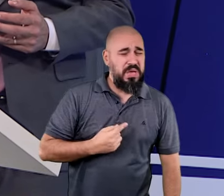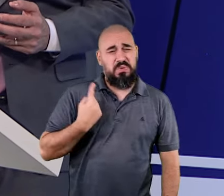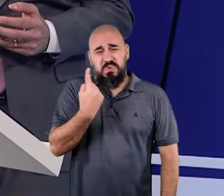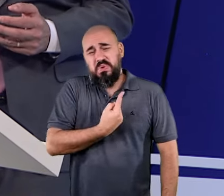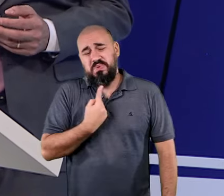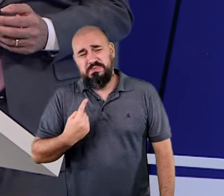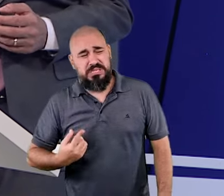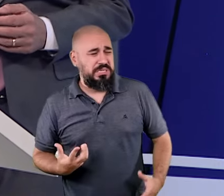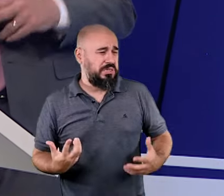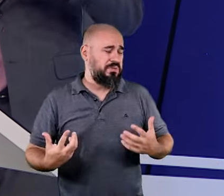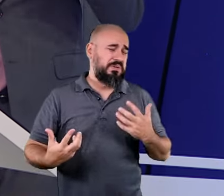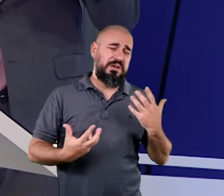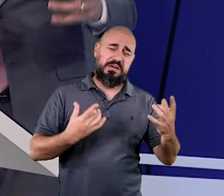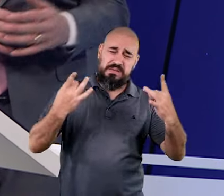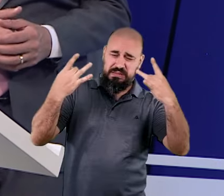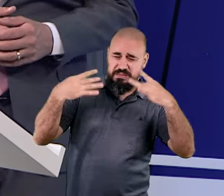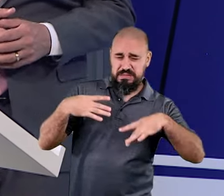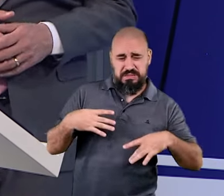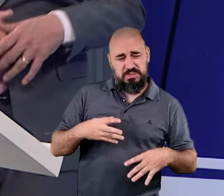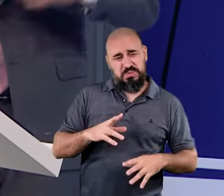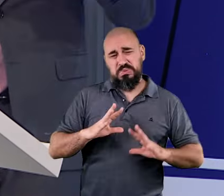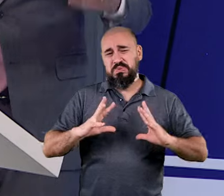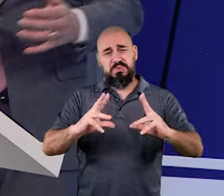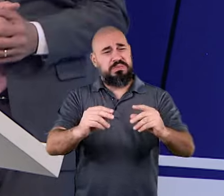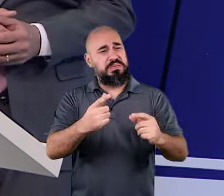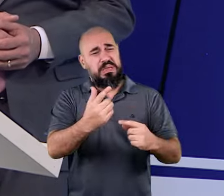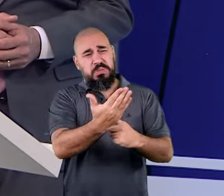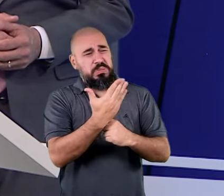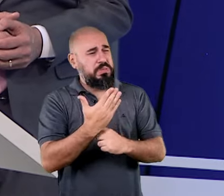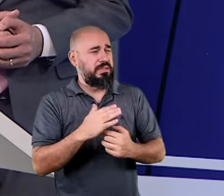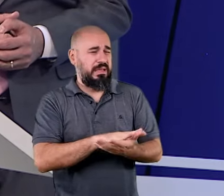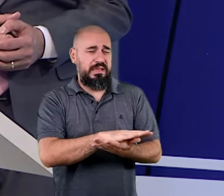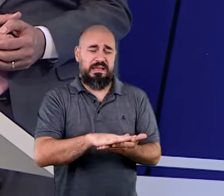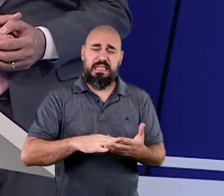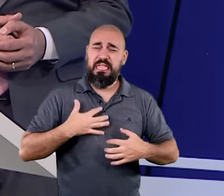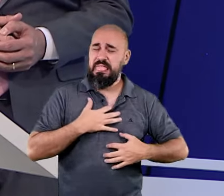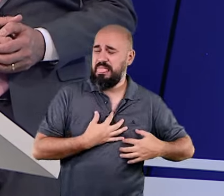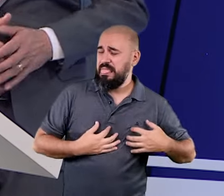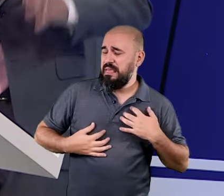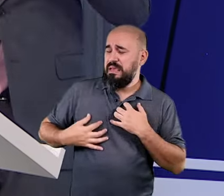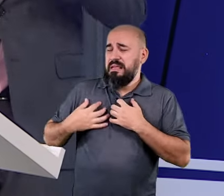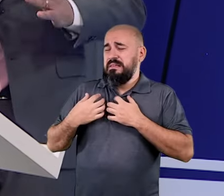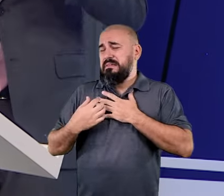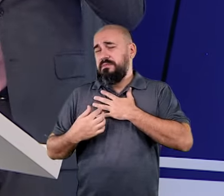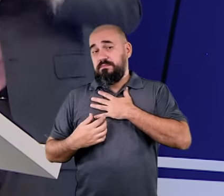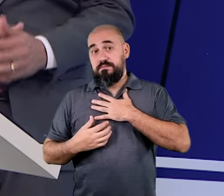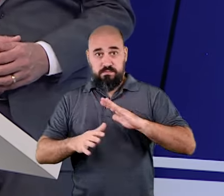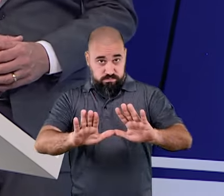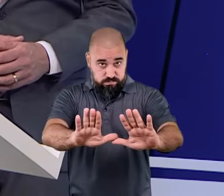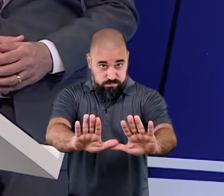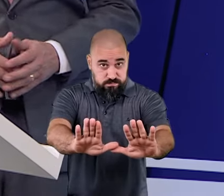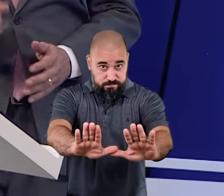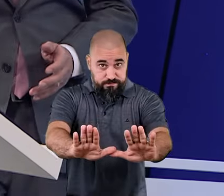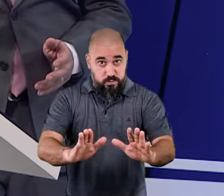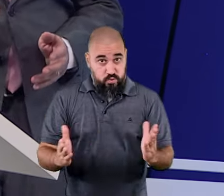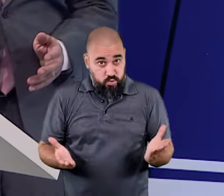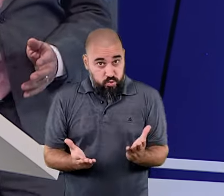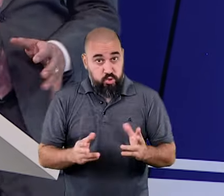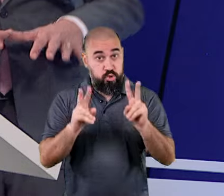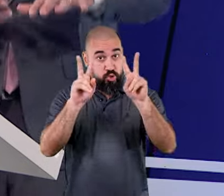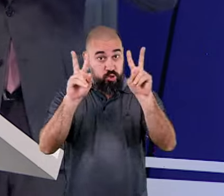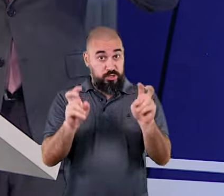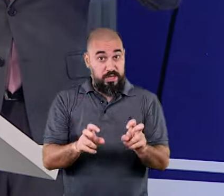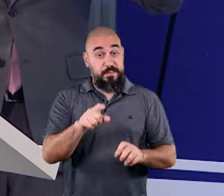sente sozinha, abandonada, angustiada, aflita. O tema de hoje é um